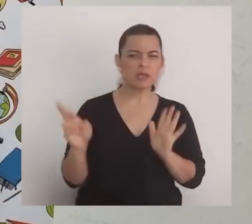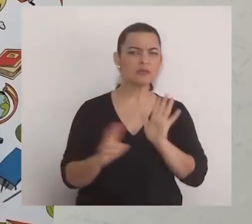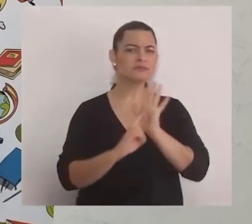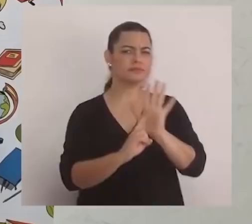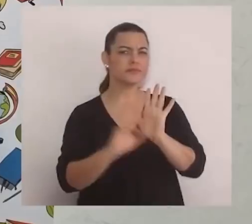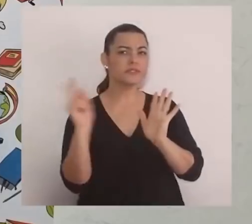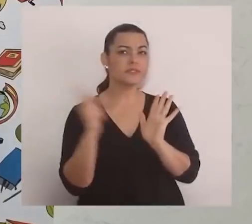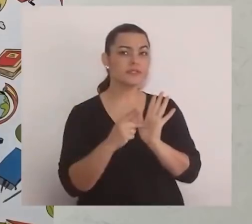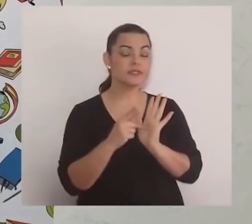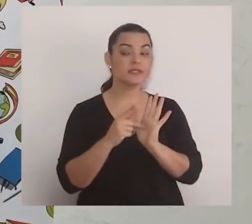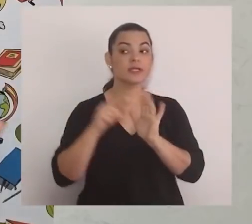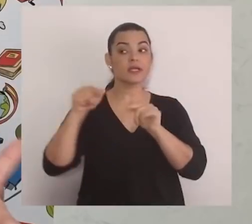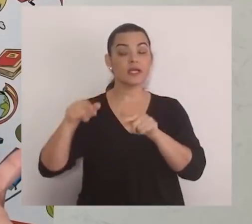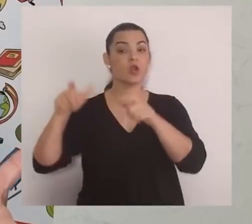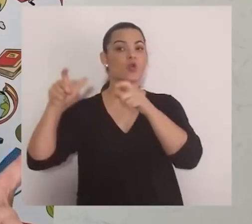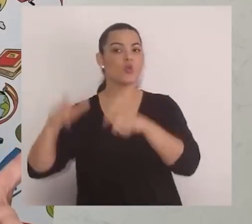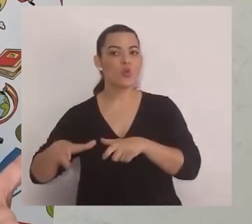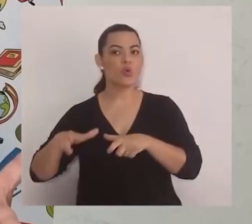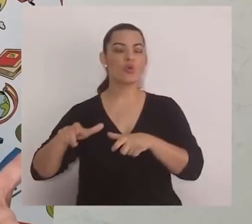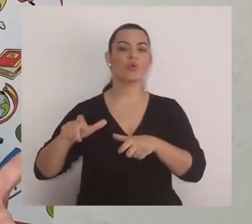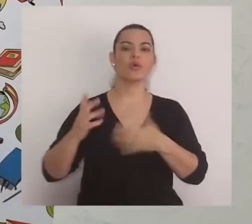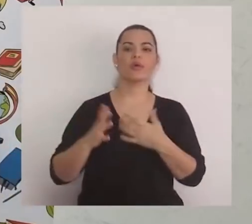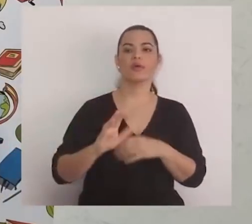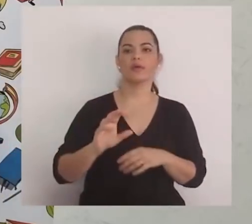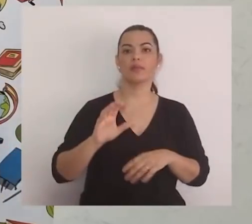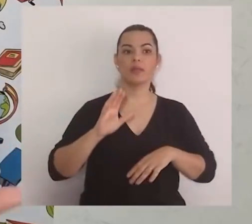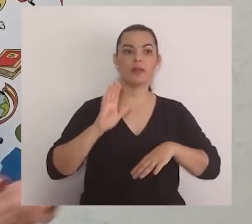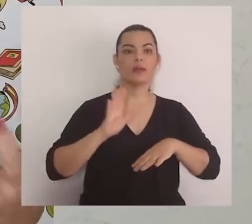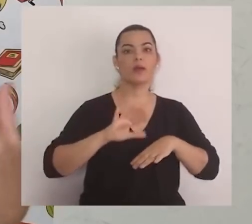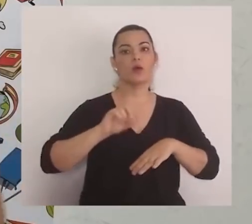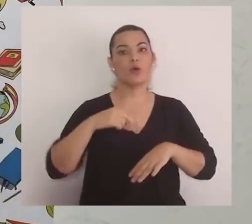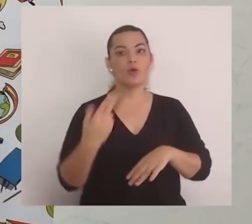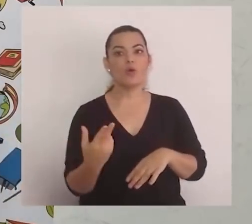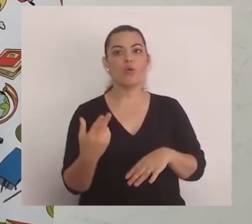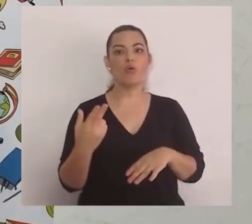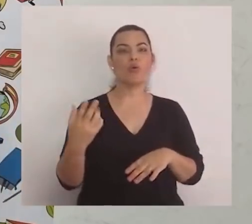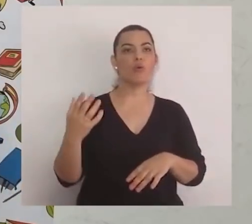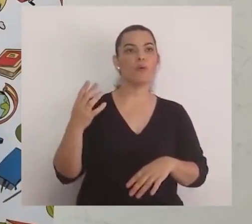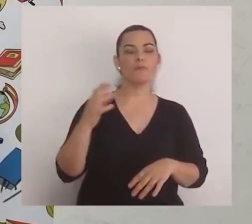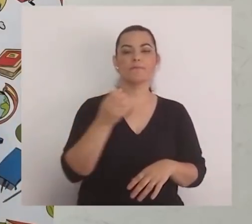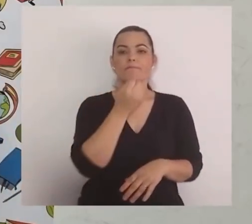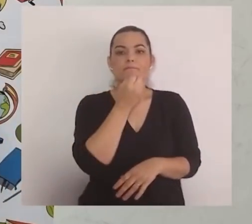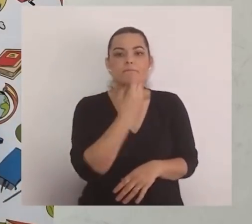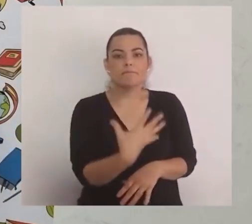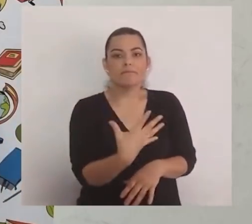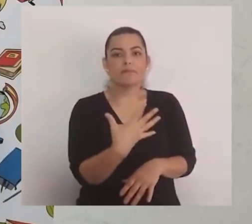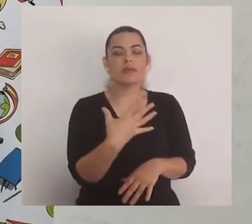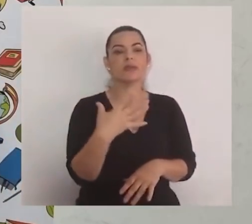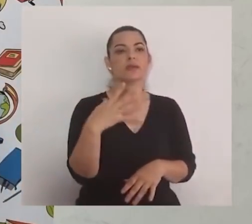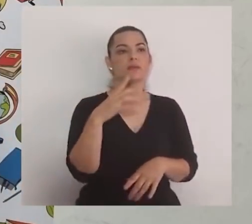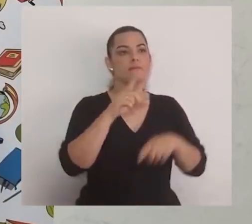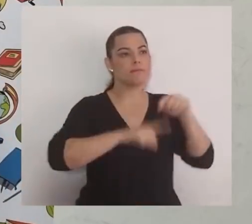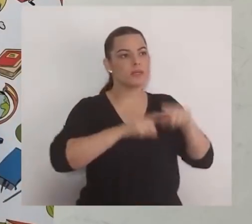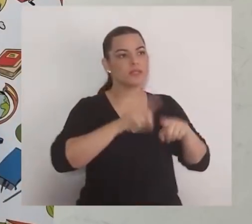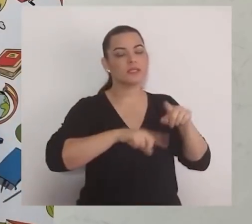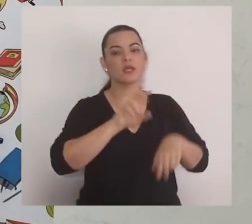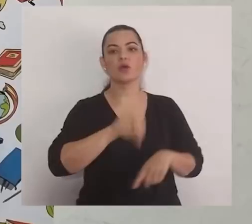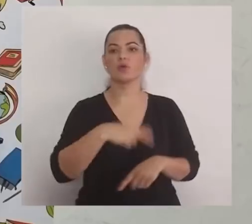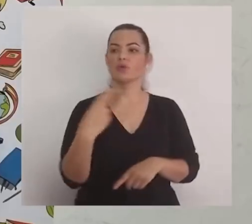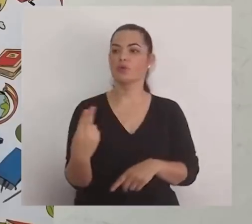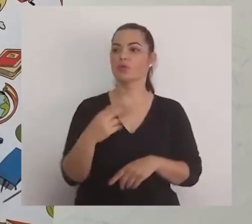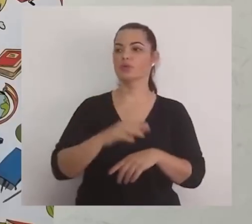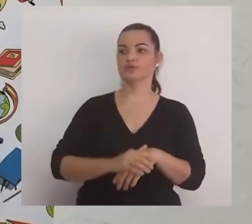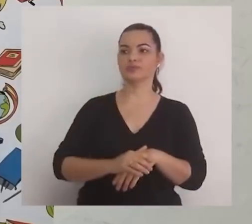que aquilo se torne reconhecido como um patrimônio, é para o IFAM que eu preciso mandar